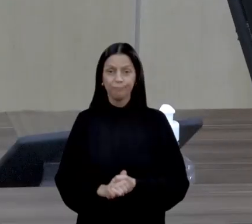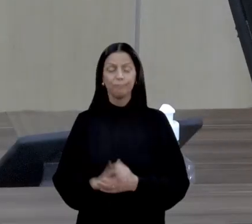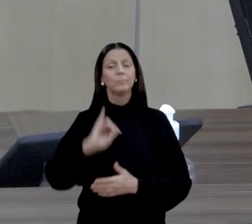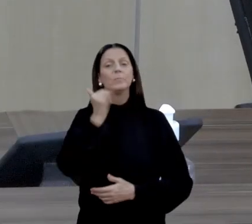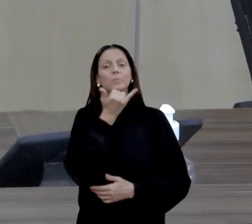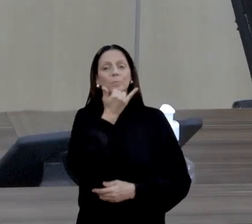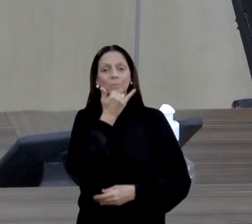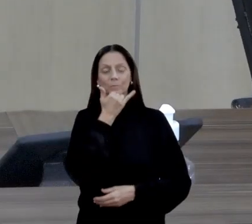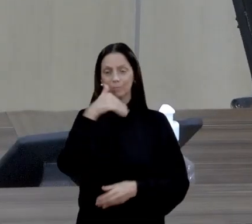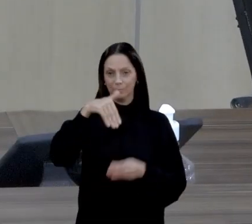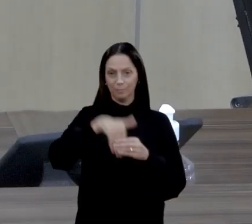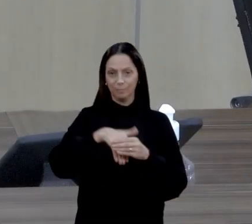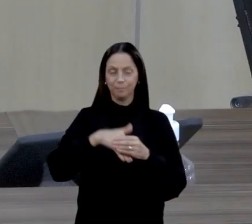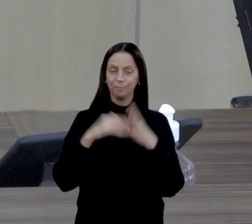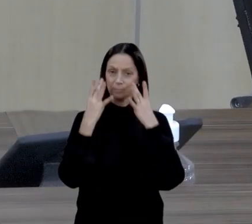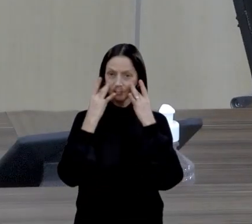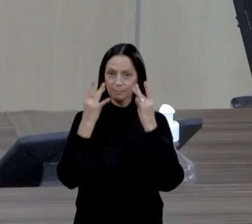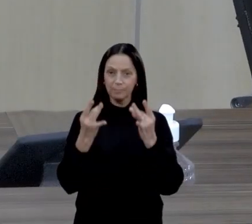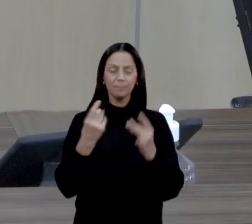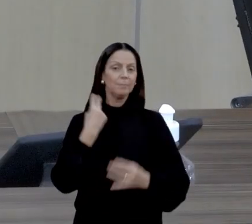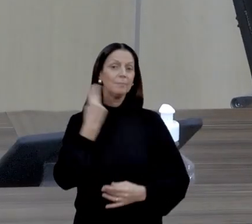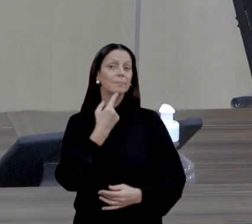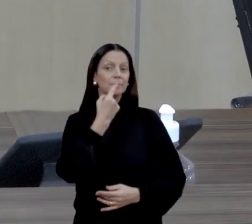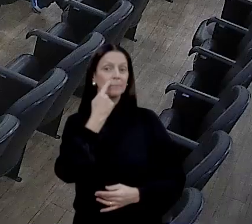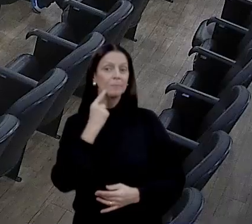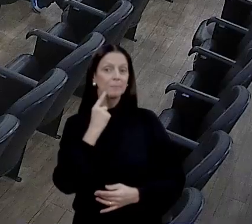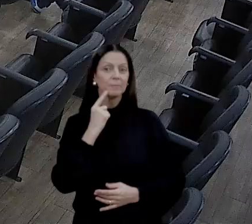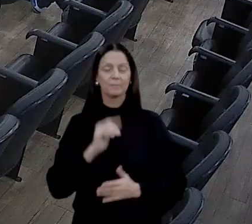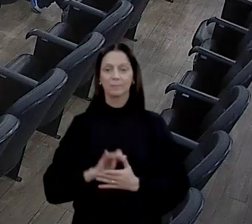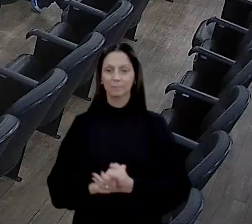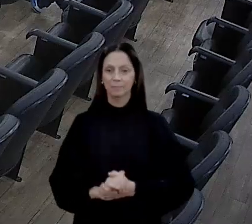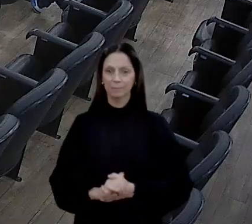Justificativa de voto, ouço o vereador Diego Nazato.